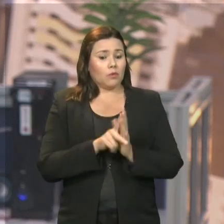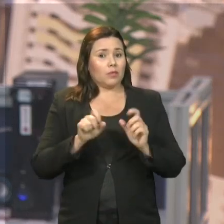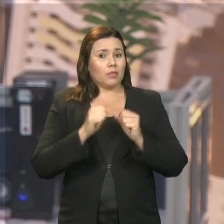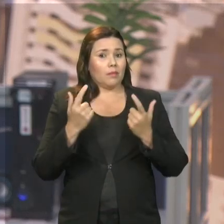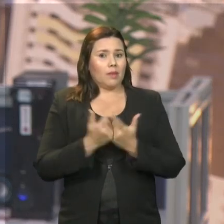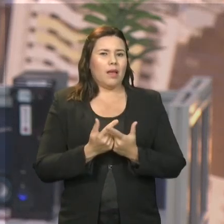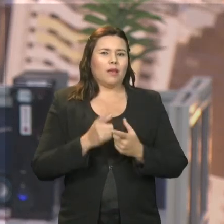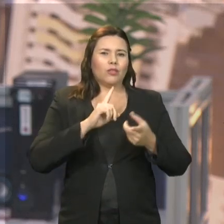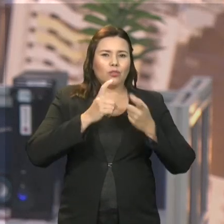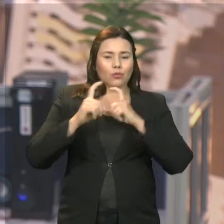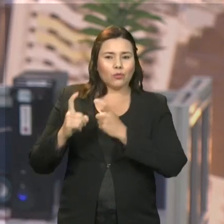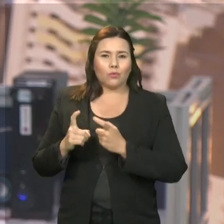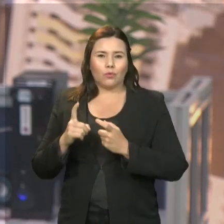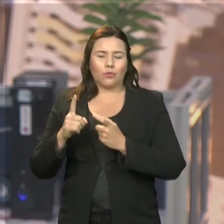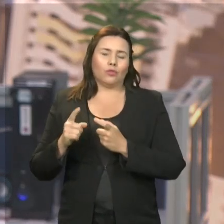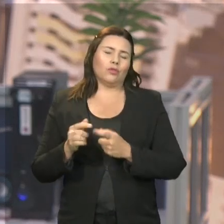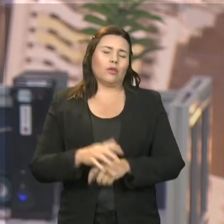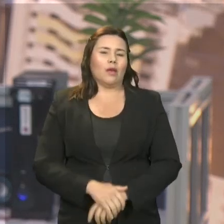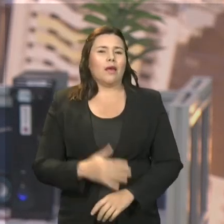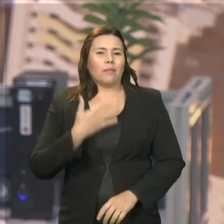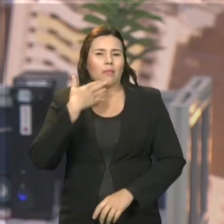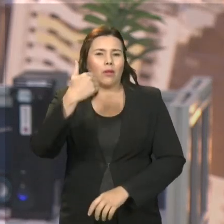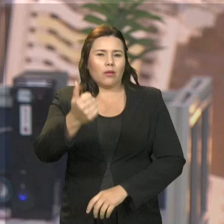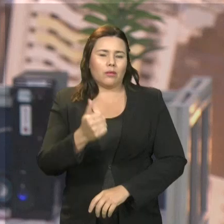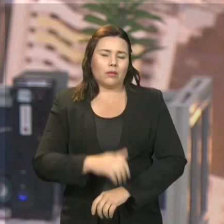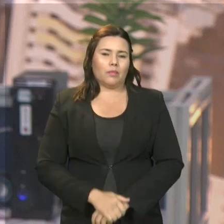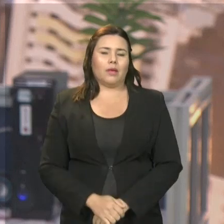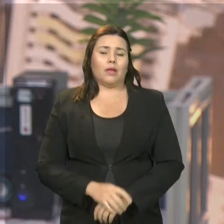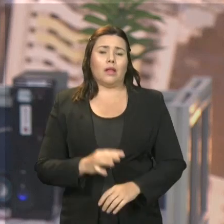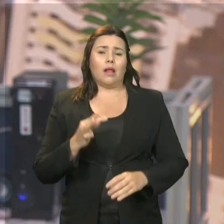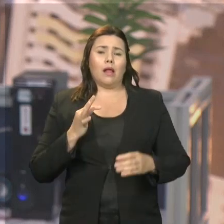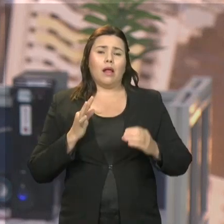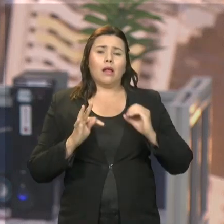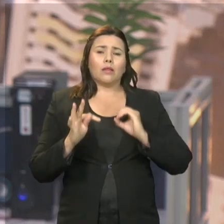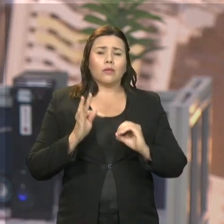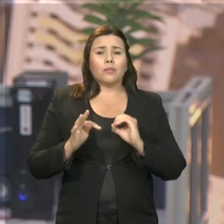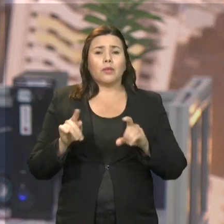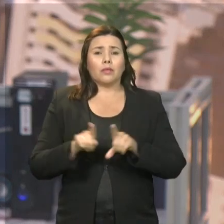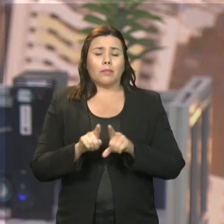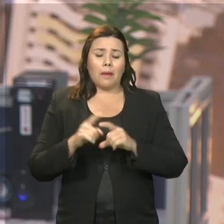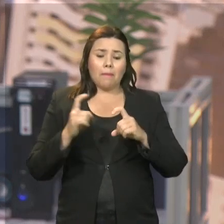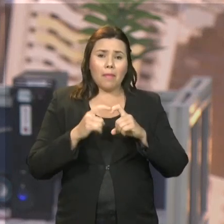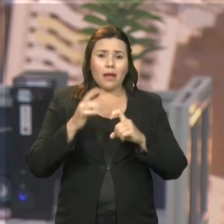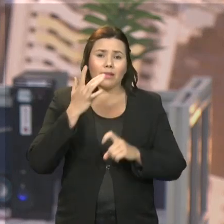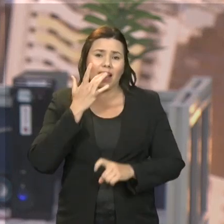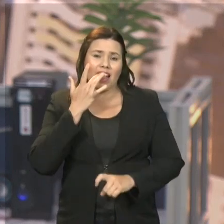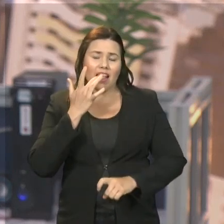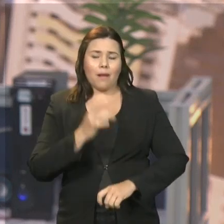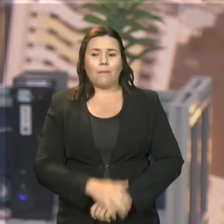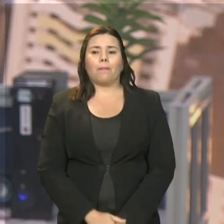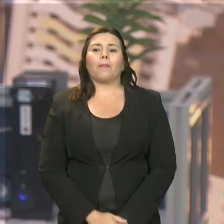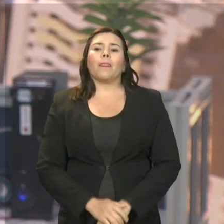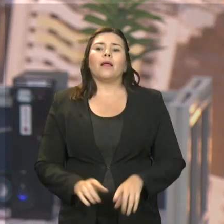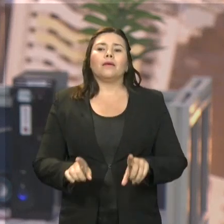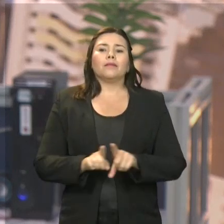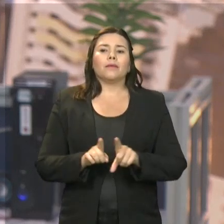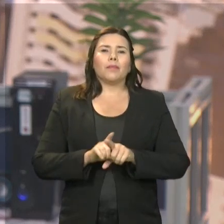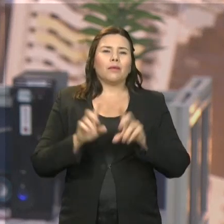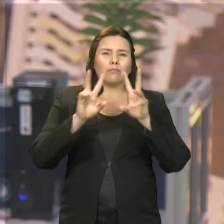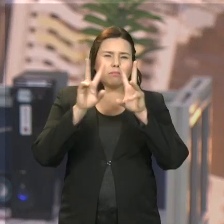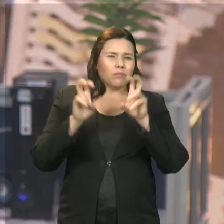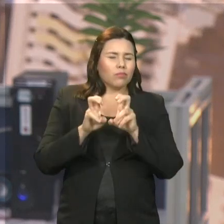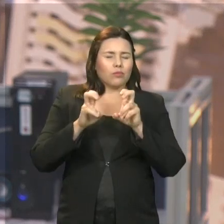para categorias de fisioterapeutas, terapeutas ocupacionais e odontólogos. Os temas debatidos na sessão